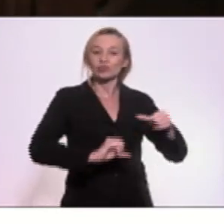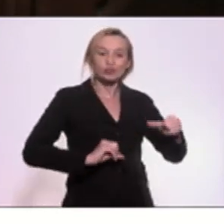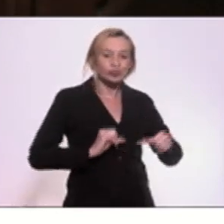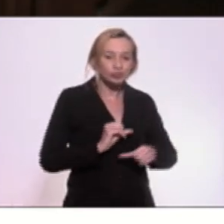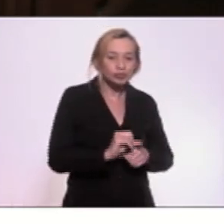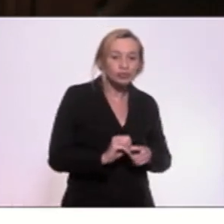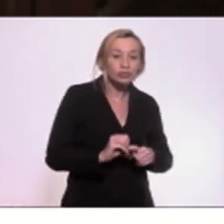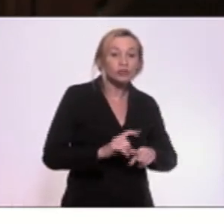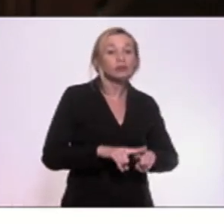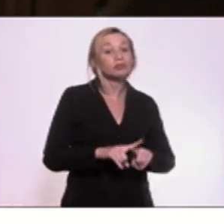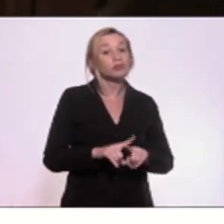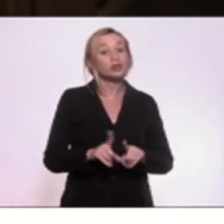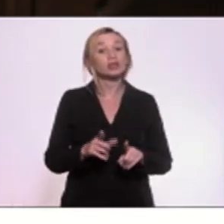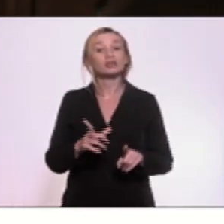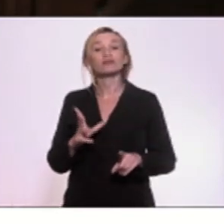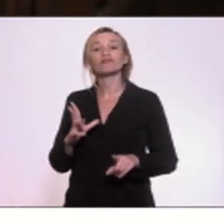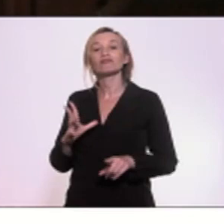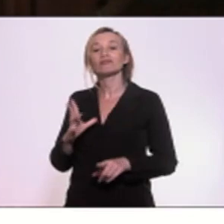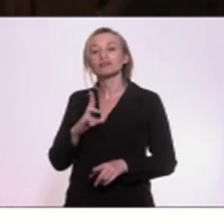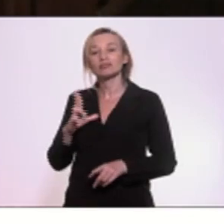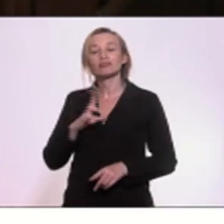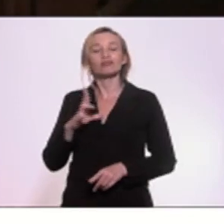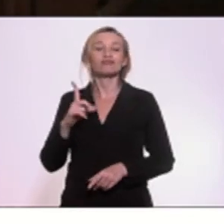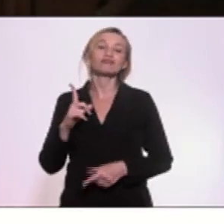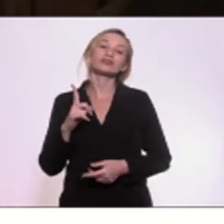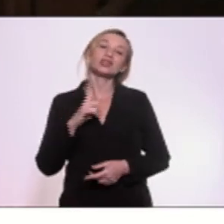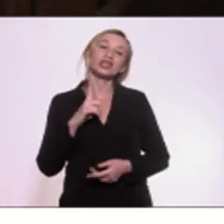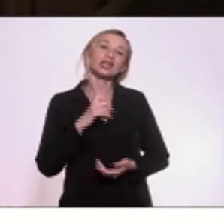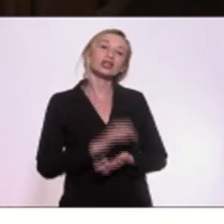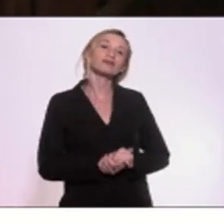modernização, mas eu pessoalmente terei